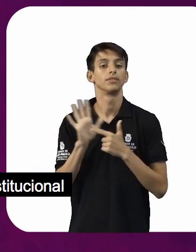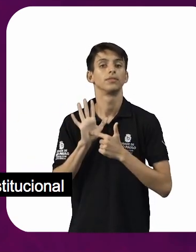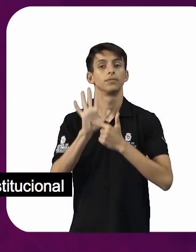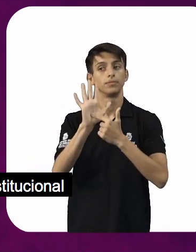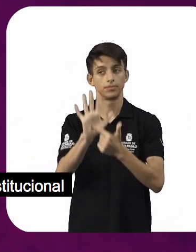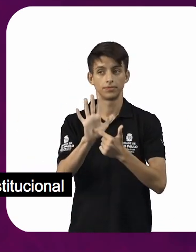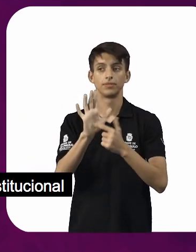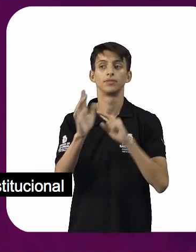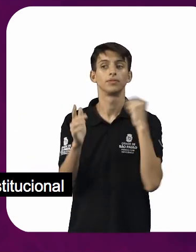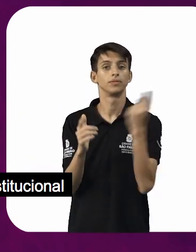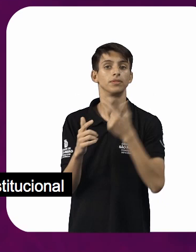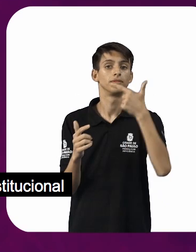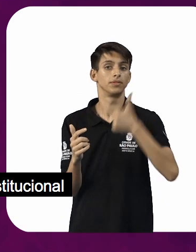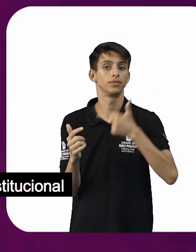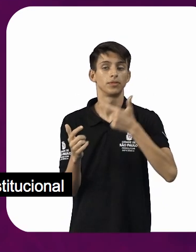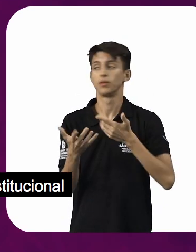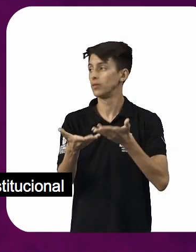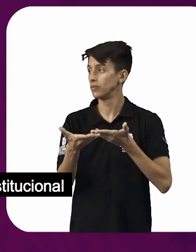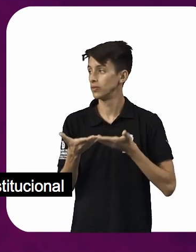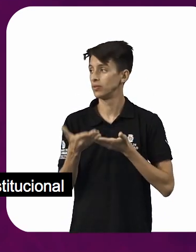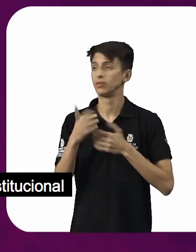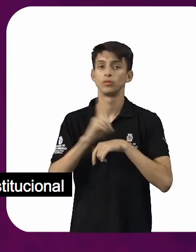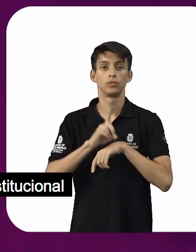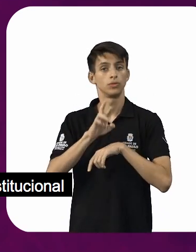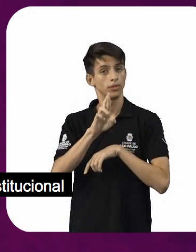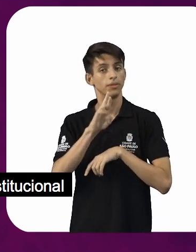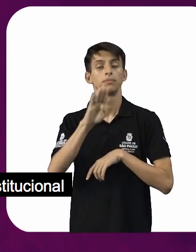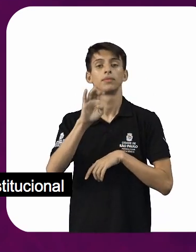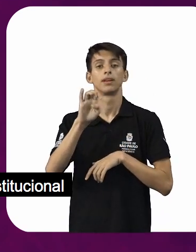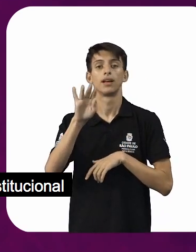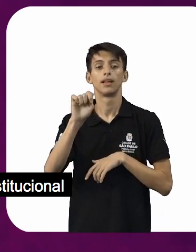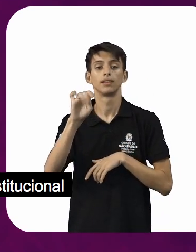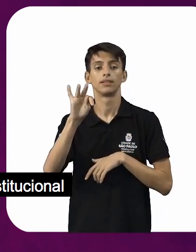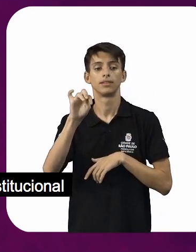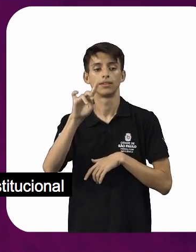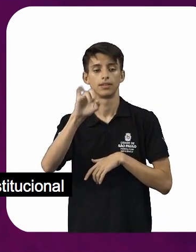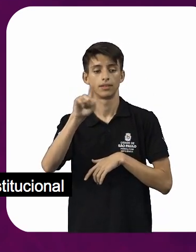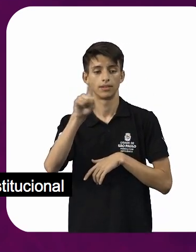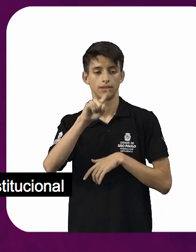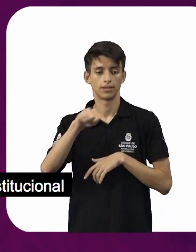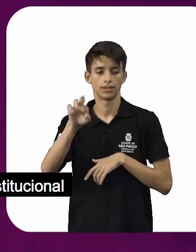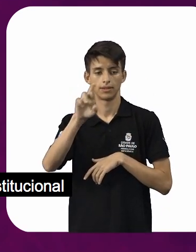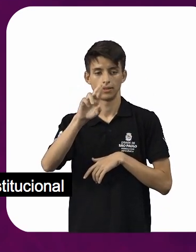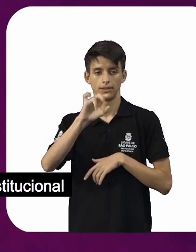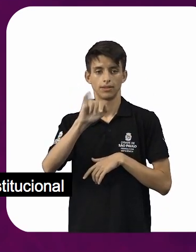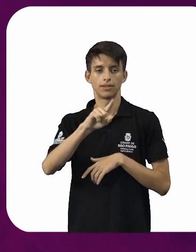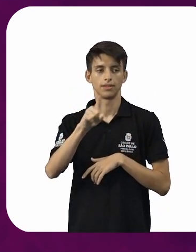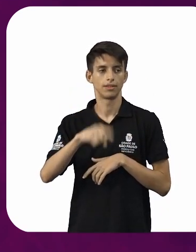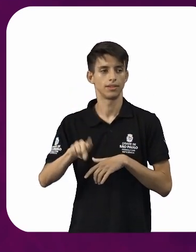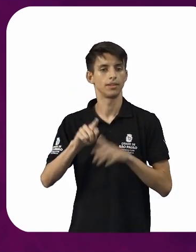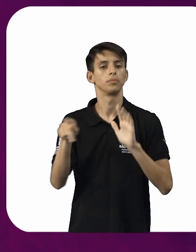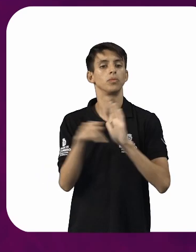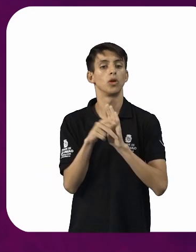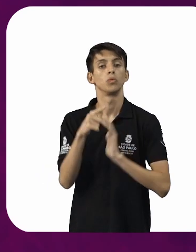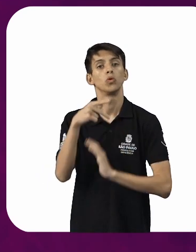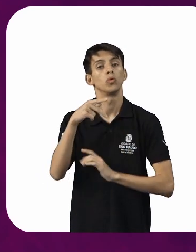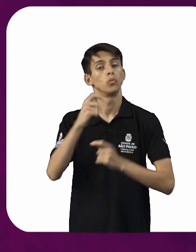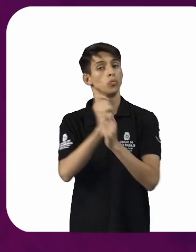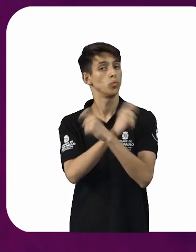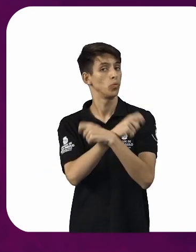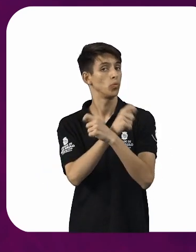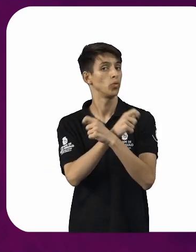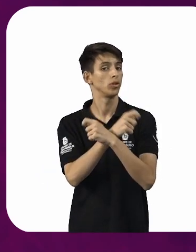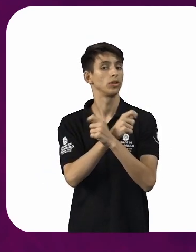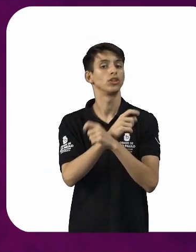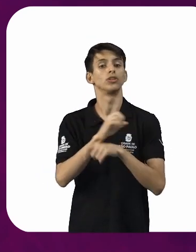Lessi. A nossa segunda convidada, doutora Beatriz Pereira, que é procuradora da Fazenda Nacional, mestre em Direito Constitucional pela PUC,